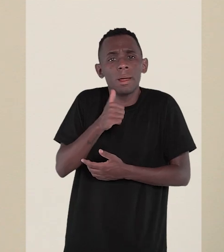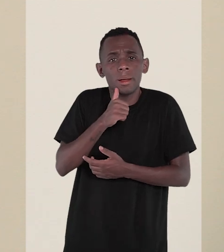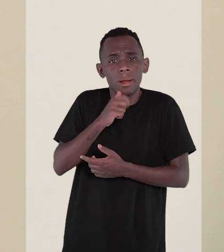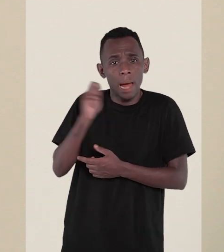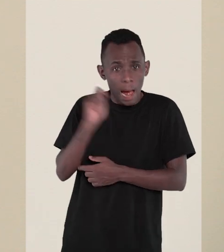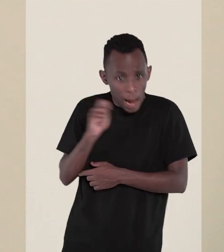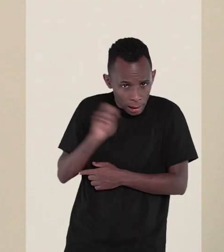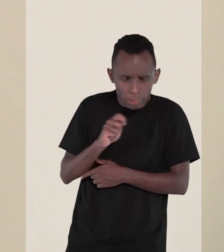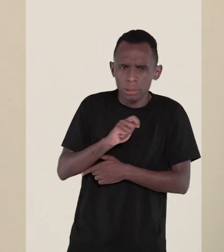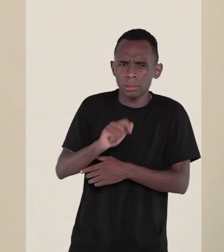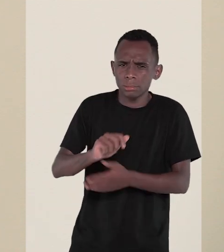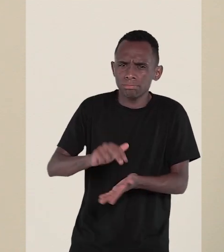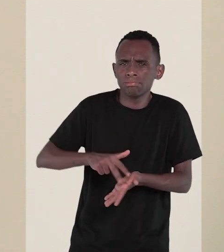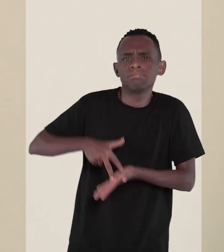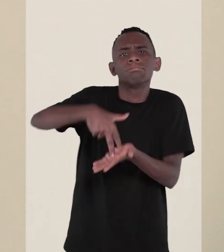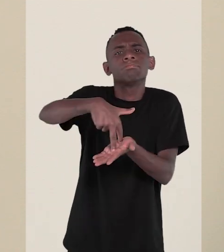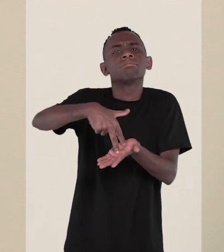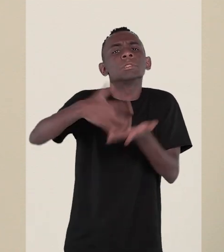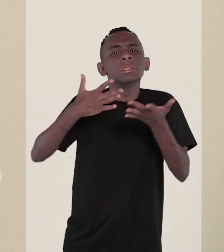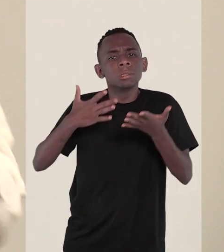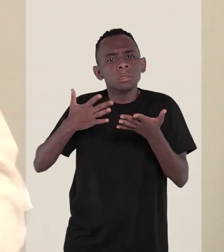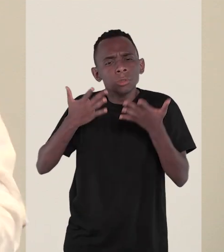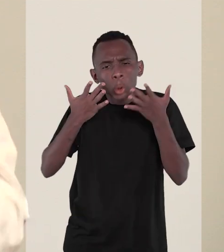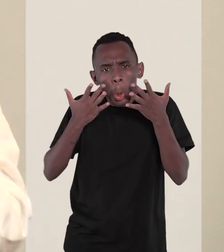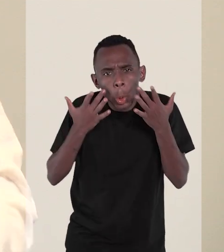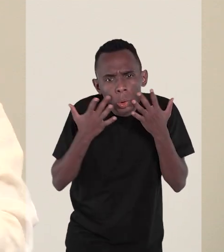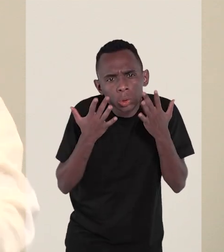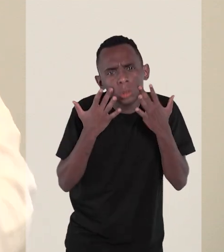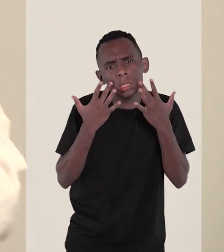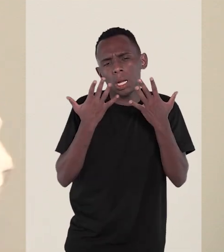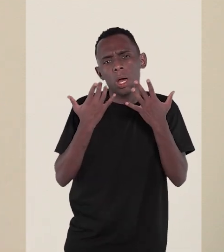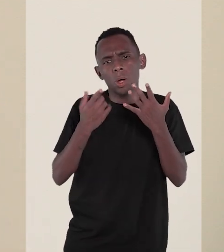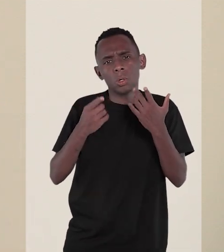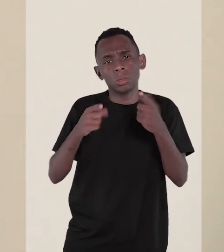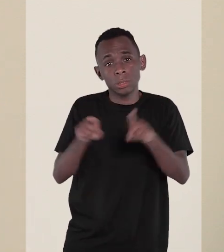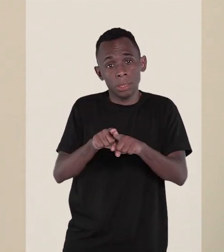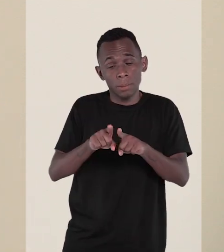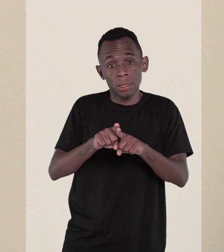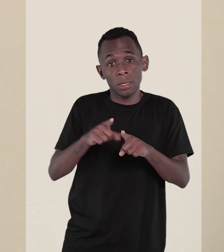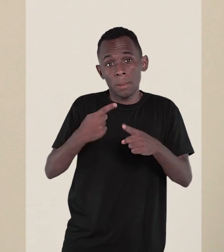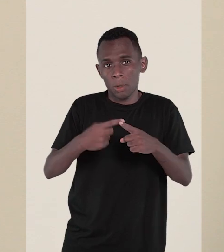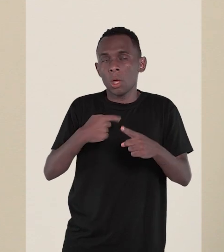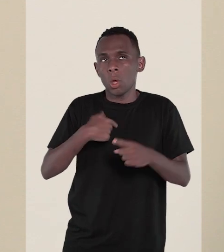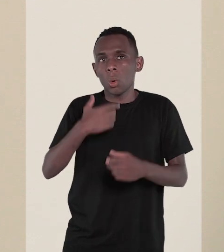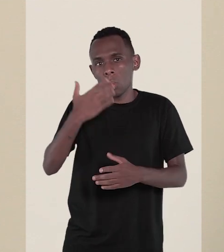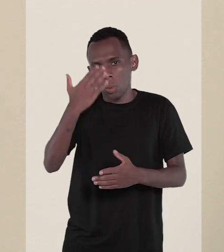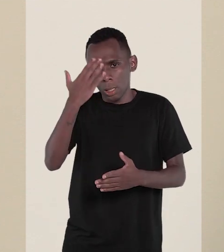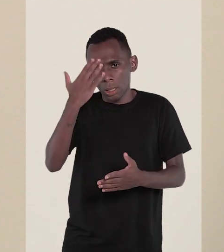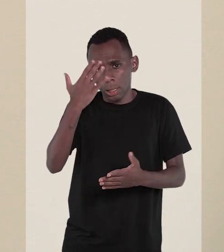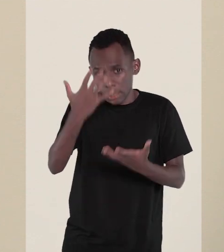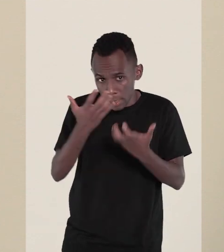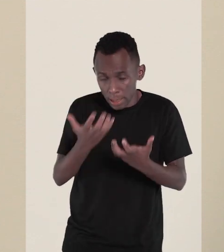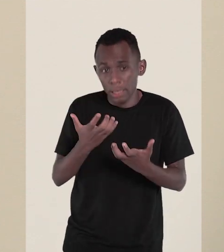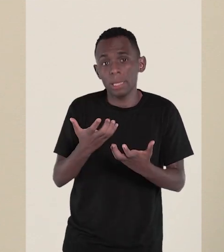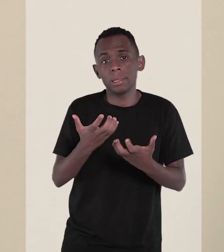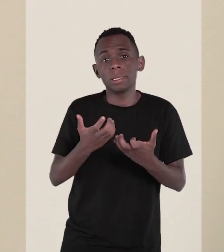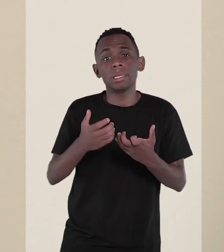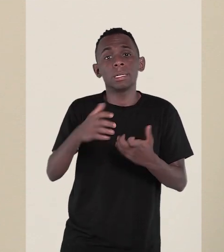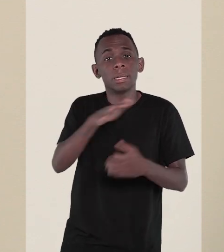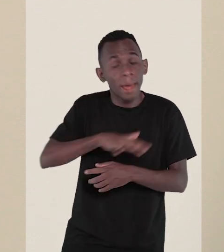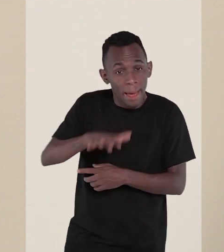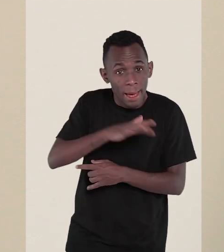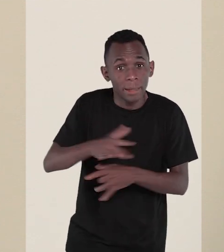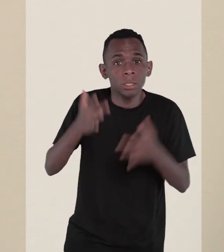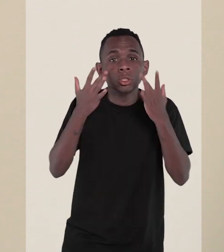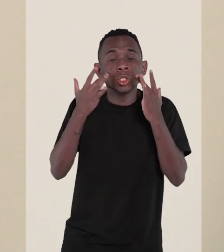fez a dramaturgia e dirigiu junto comigo, quer dizer, fez a dramaturgia comigo e dirigiu o espetáculo, que eu queria que fosse teatral, e